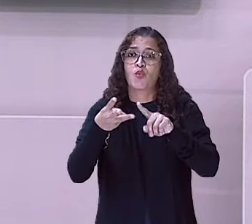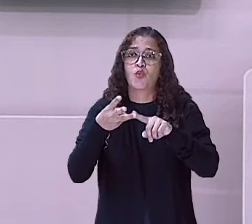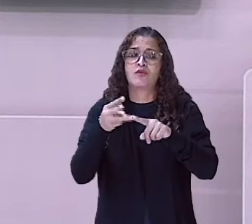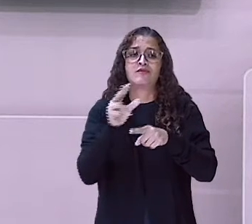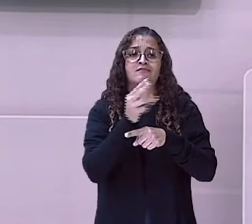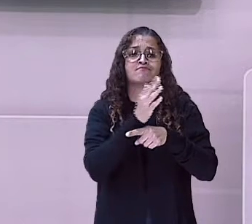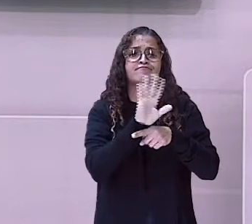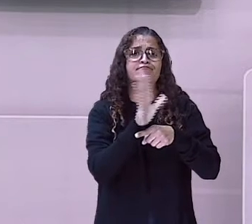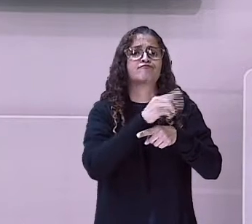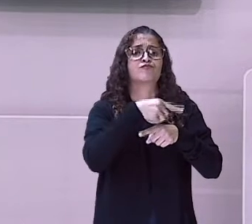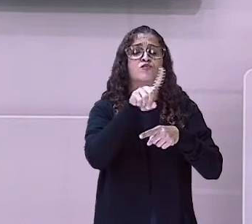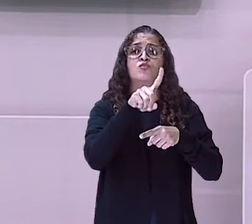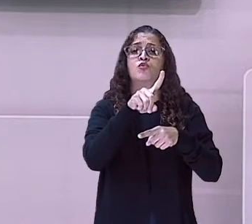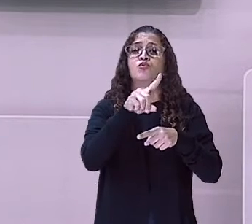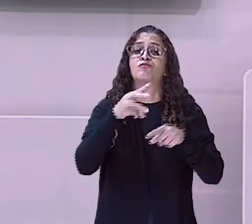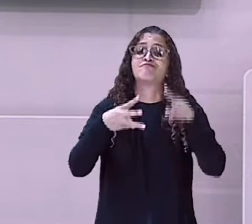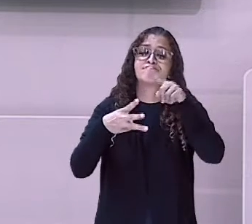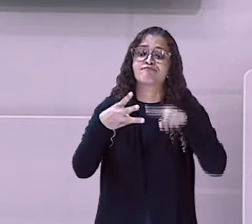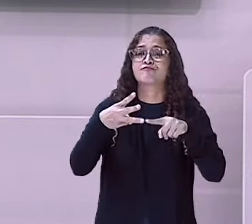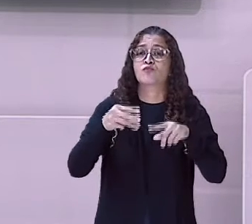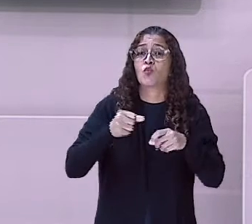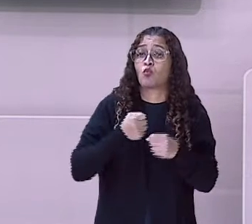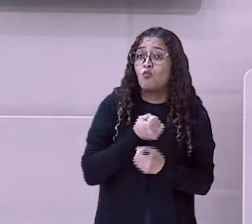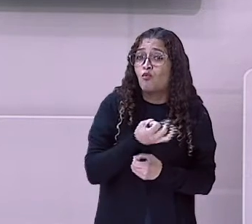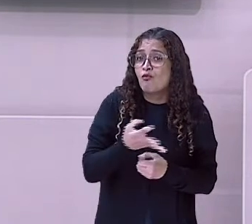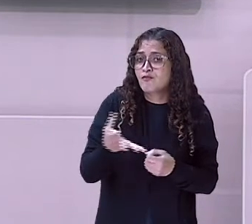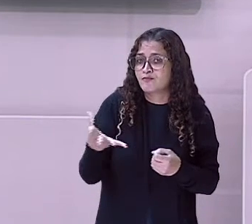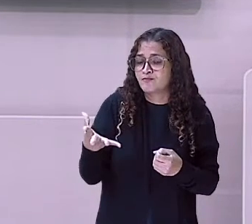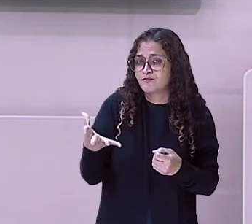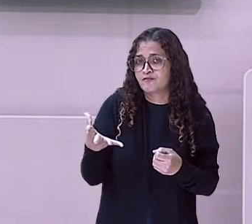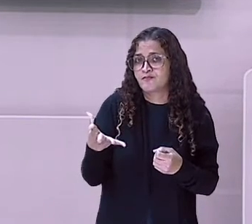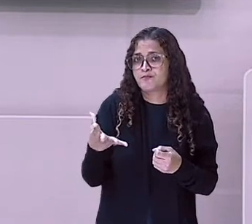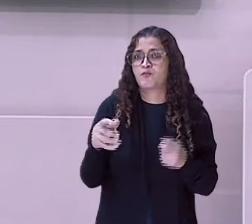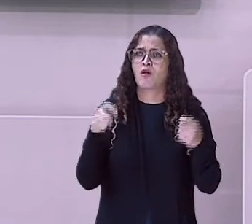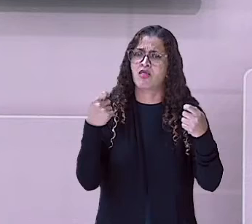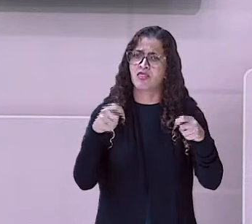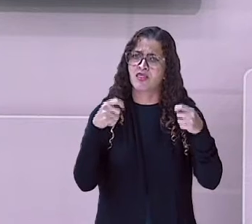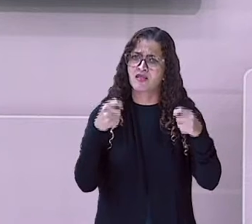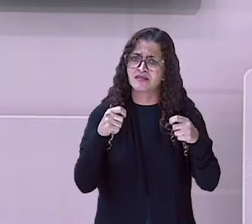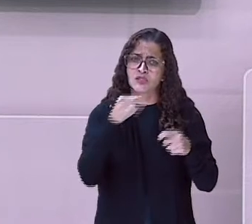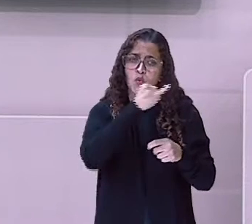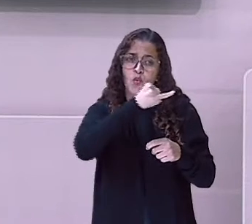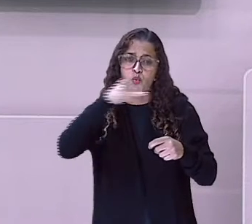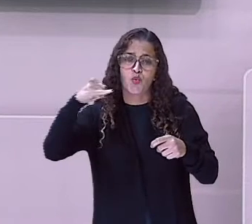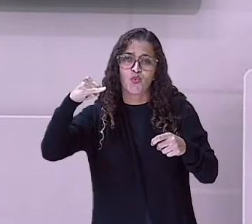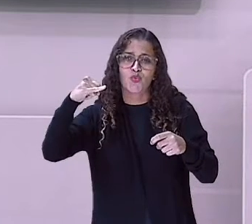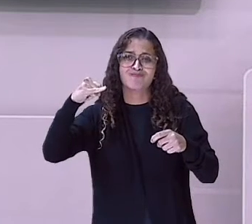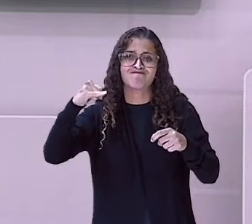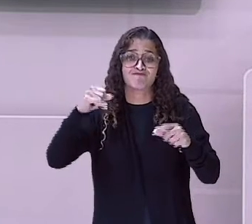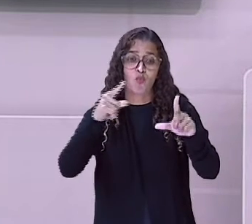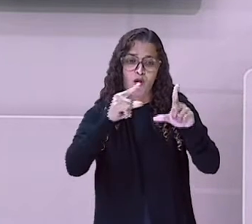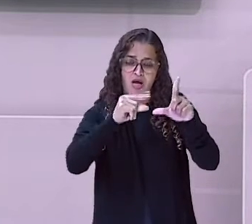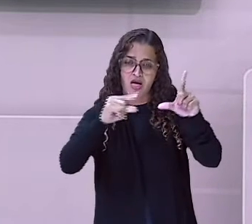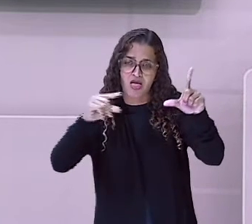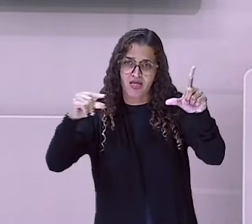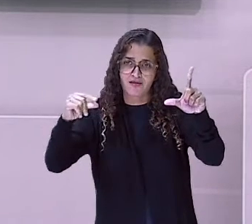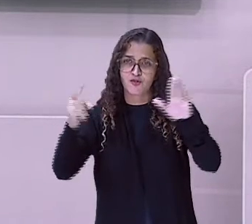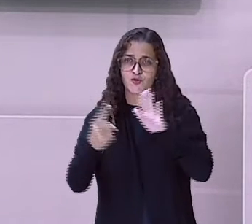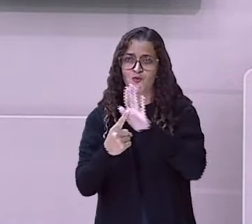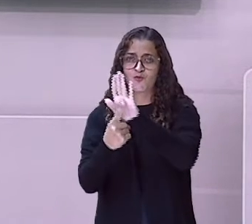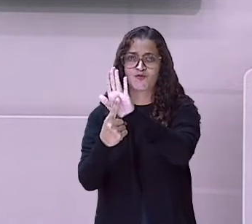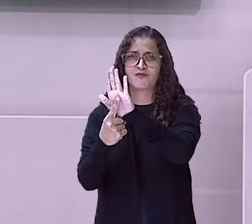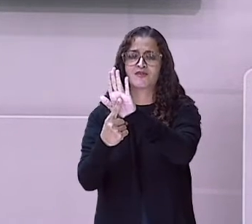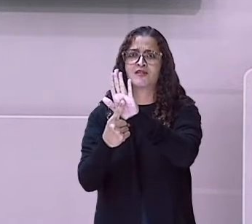3 preferências? Sim, mas nós também precisamos de uma linha para a legenda, não é isso? Então, vamos